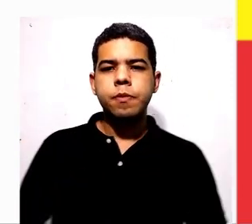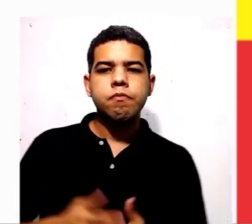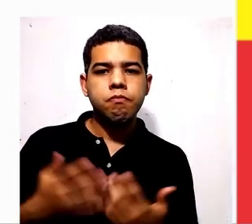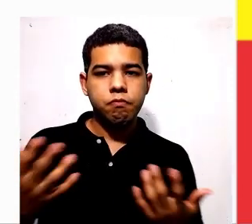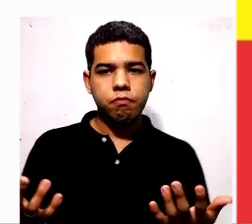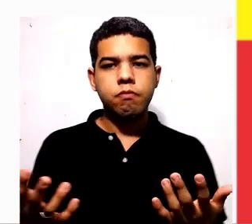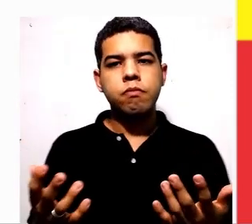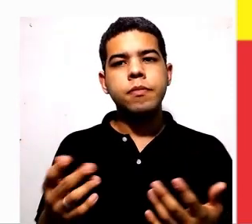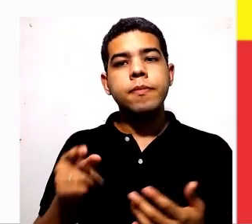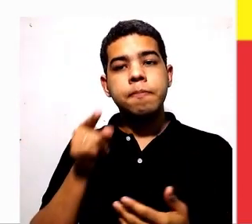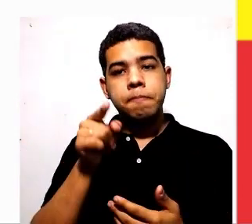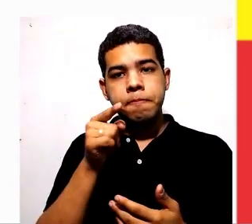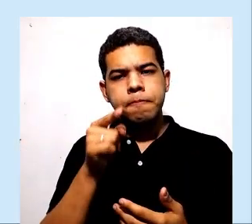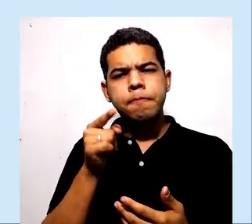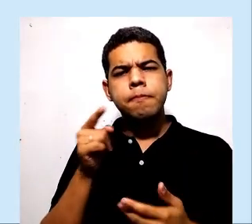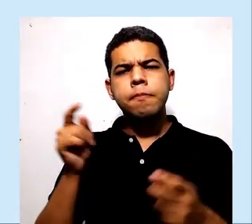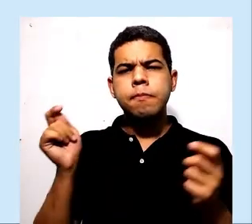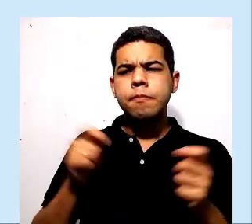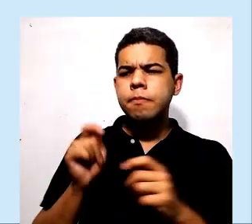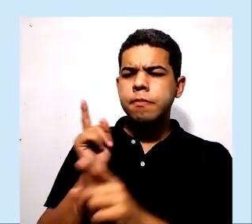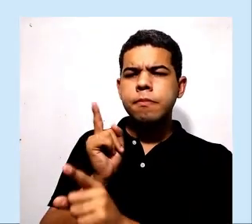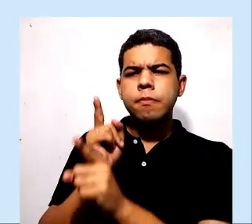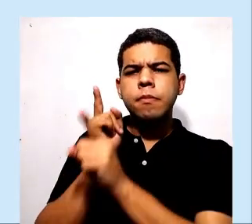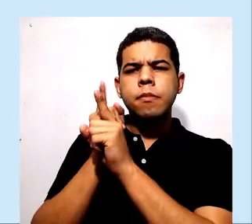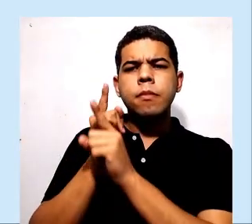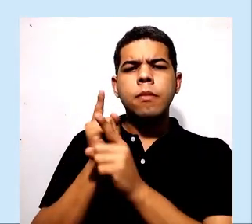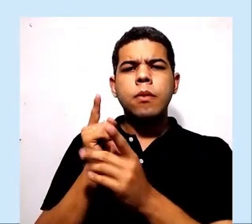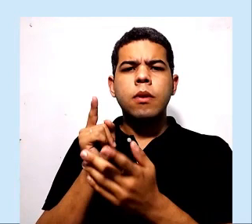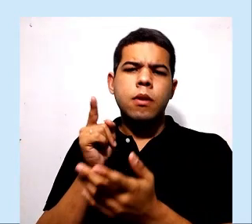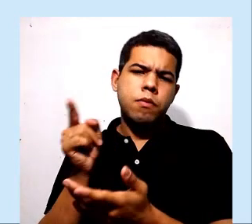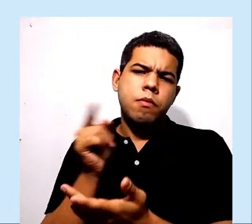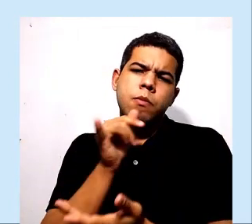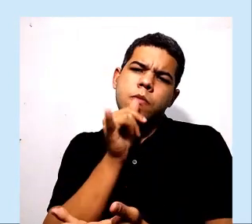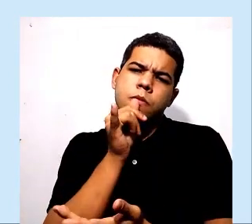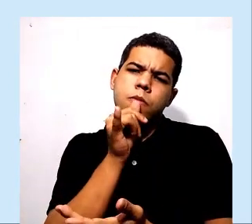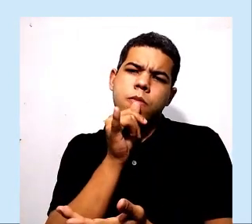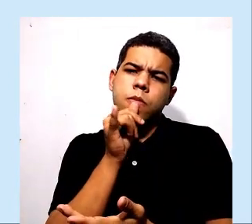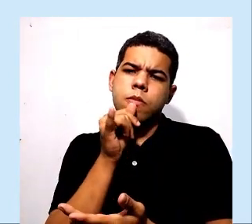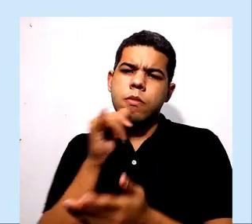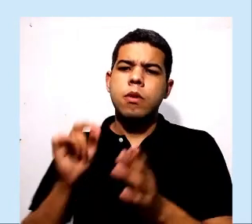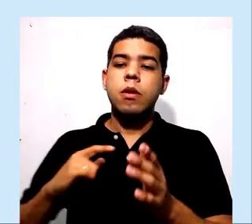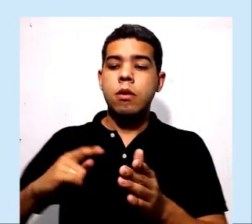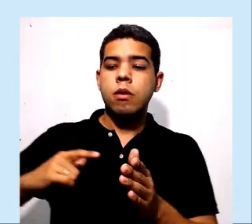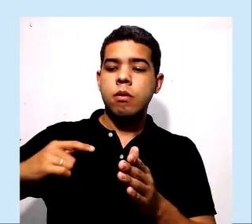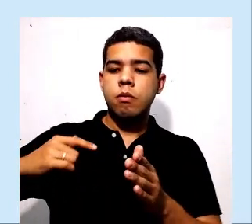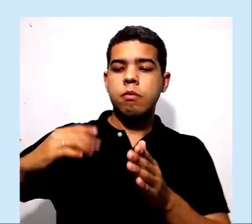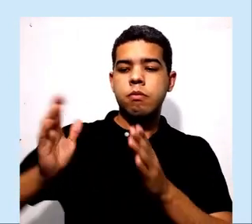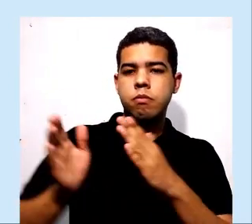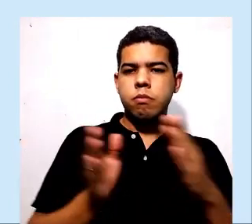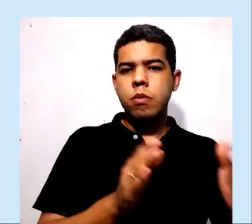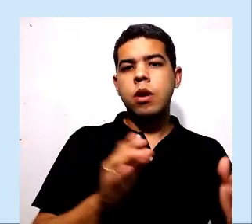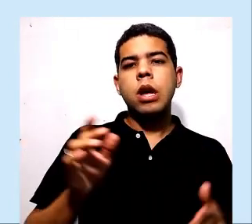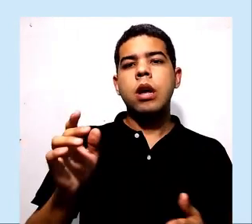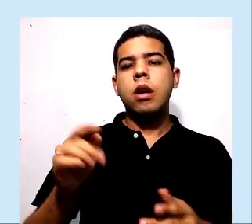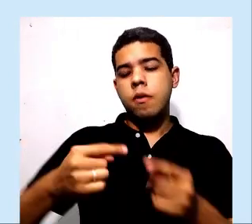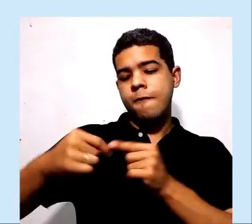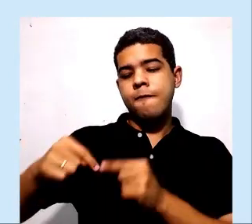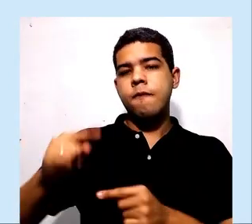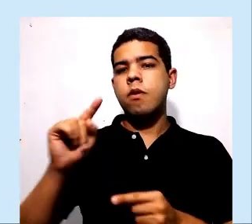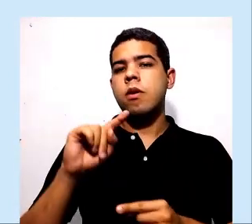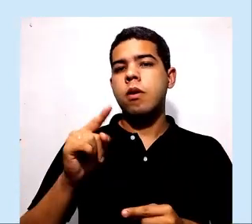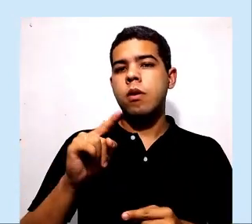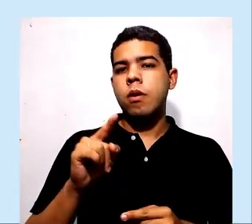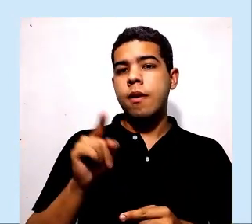Então, com isso, veja que a gente encontra aí, eu coloquei um exemplo de sequência não recursiva. Nesse caso